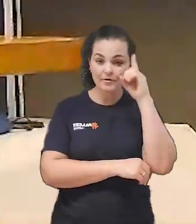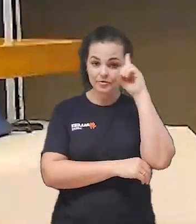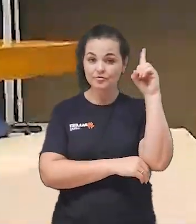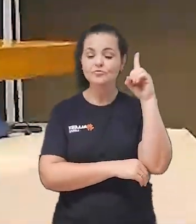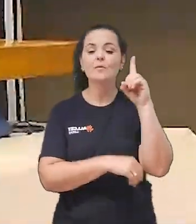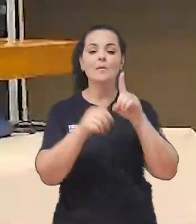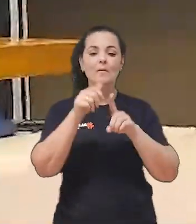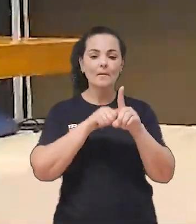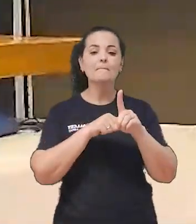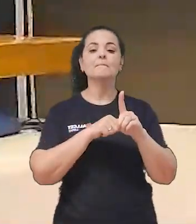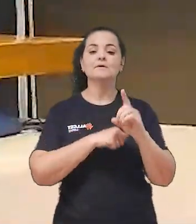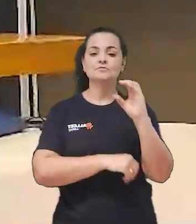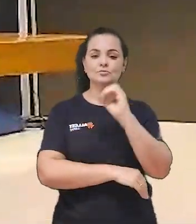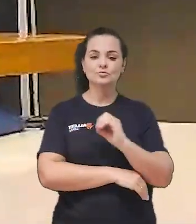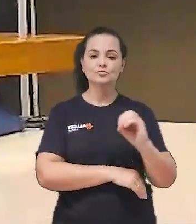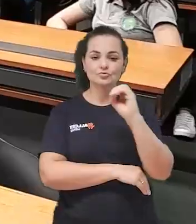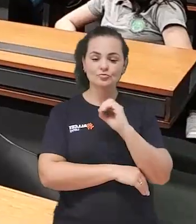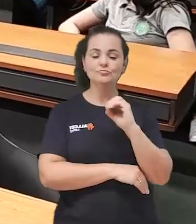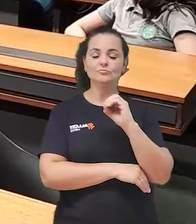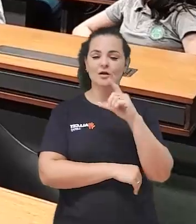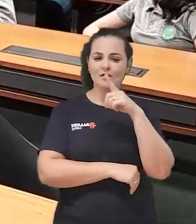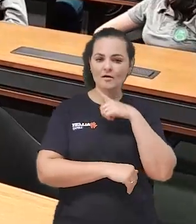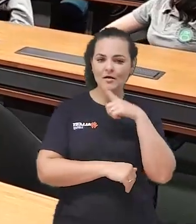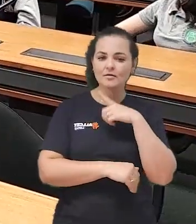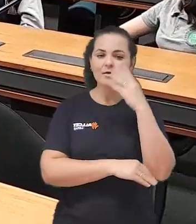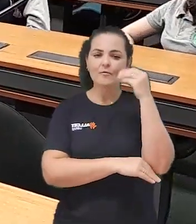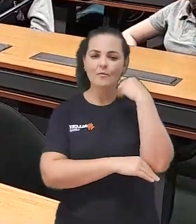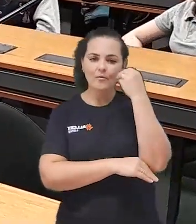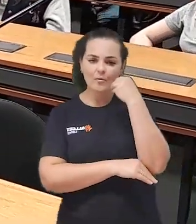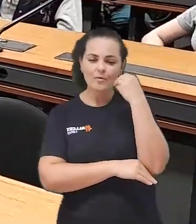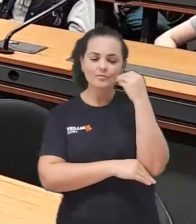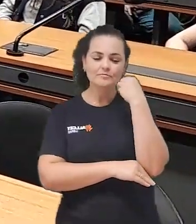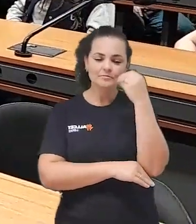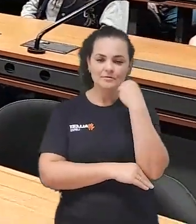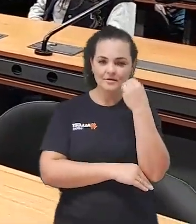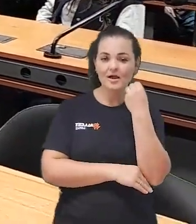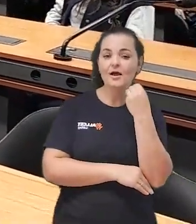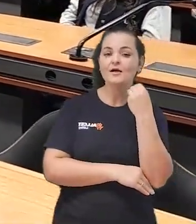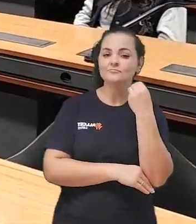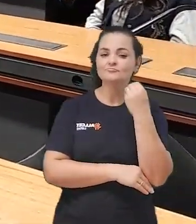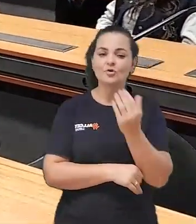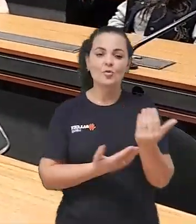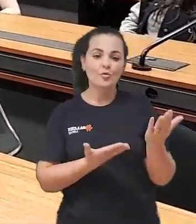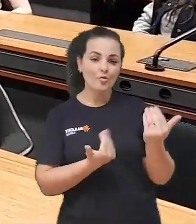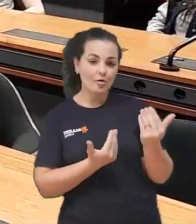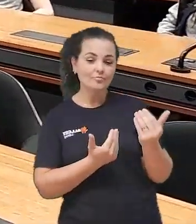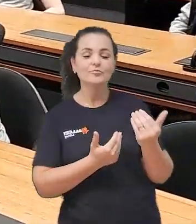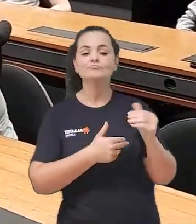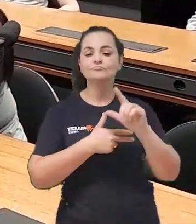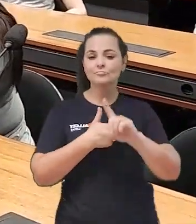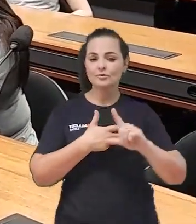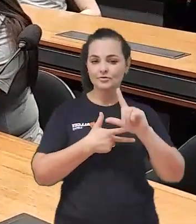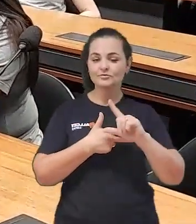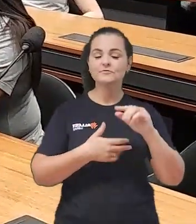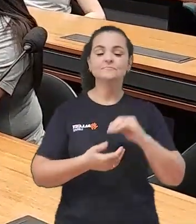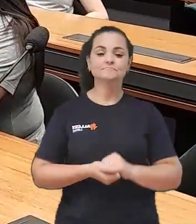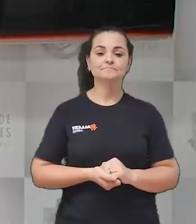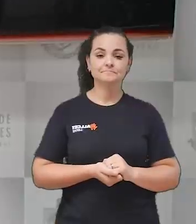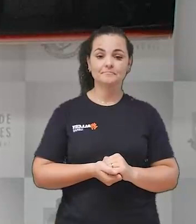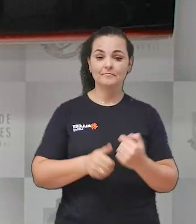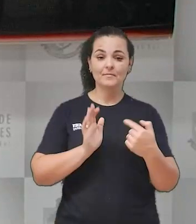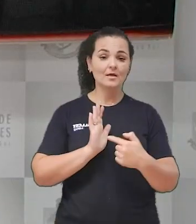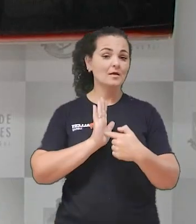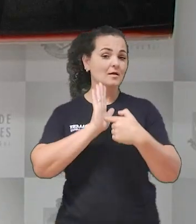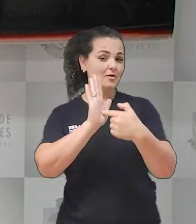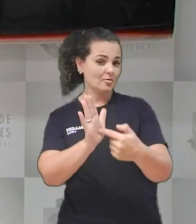de outubro de 2023 em Brasília e proporcionou uma oportunidade única aos jovens legisladores